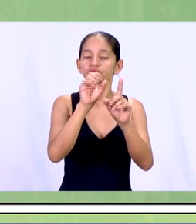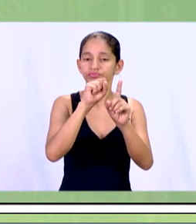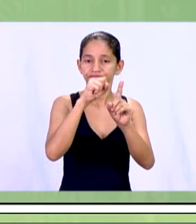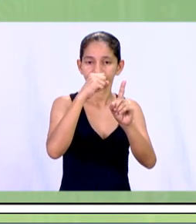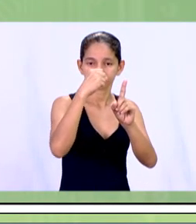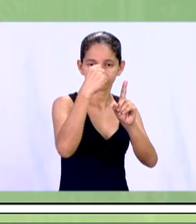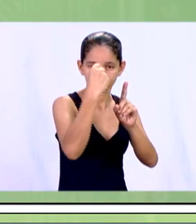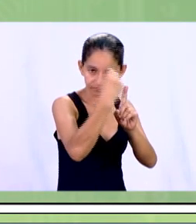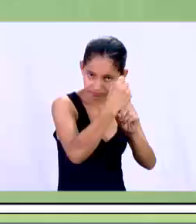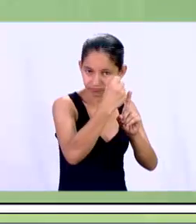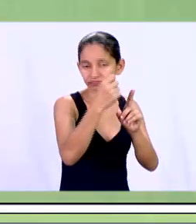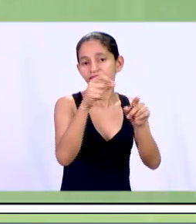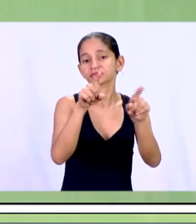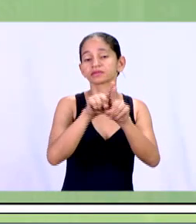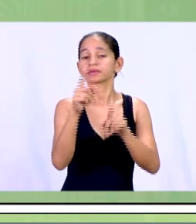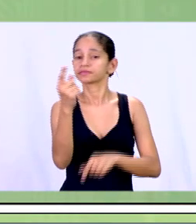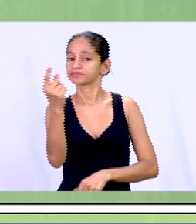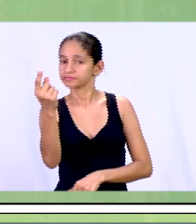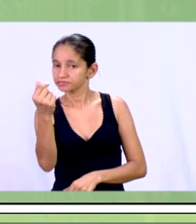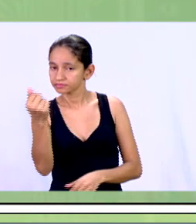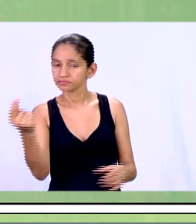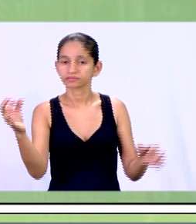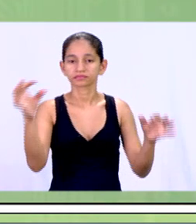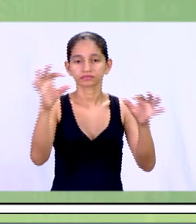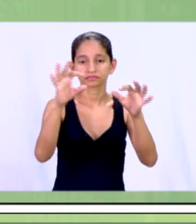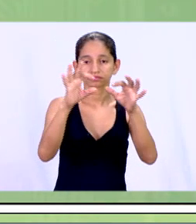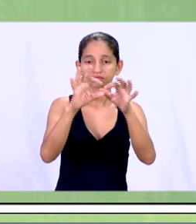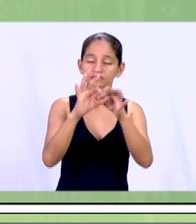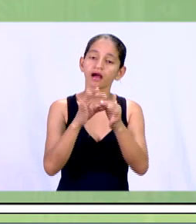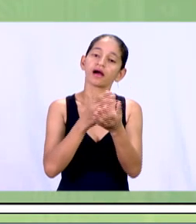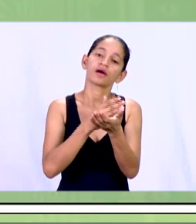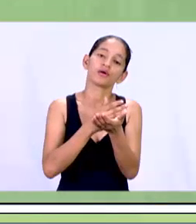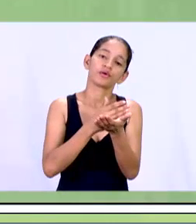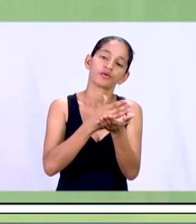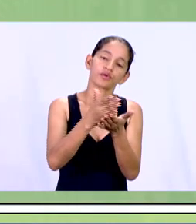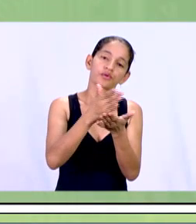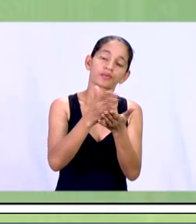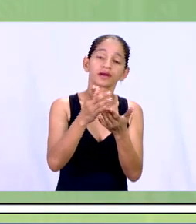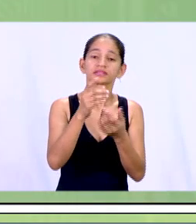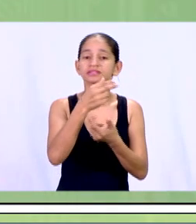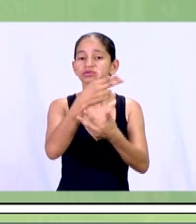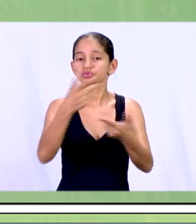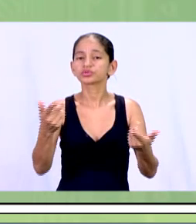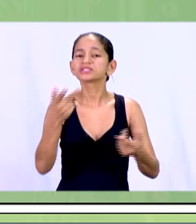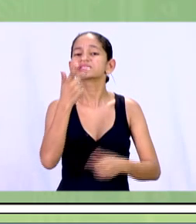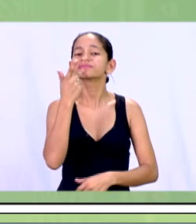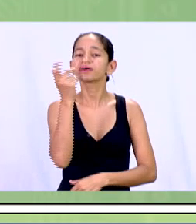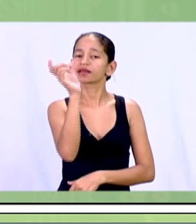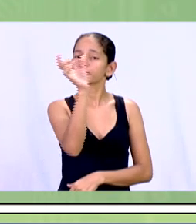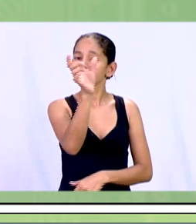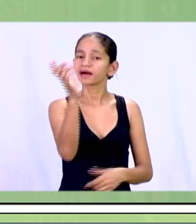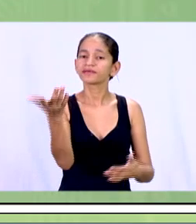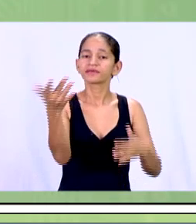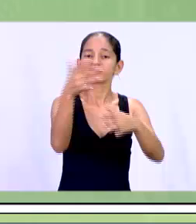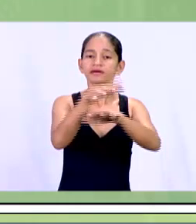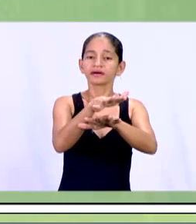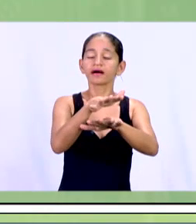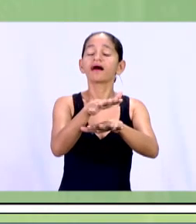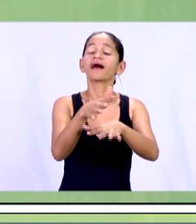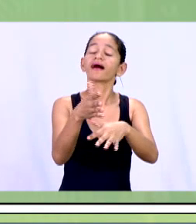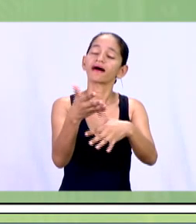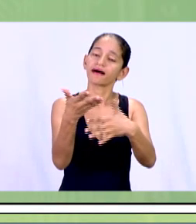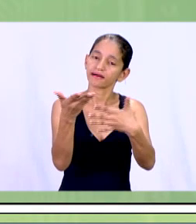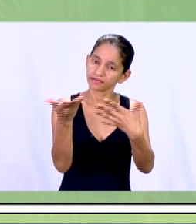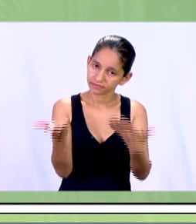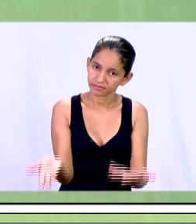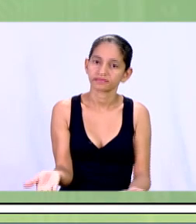sociais e das questões econômicas. Aí entra a questão da inclusão, né, que nós estávamos falando anteriormente.